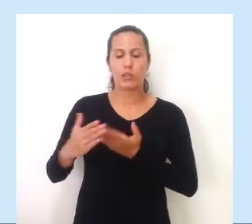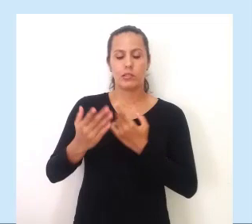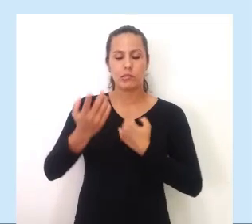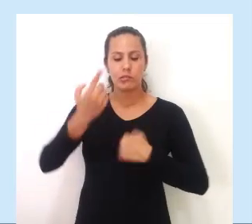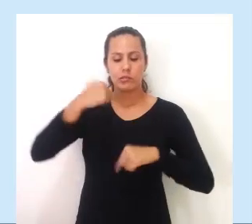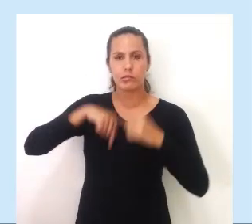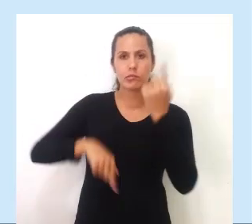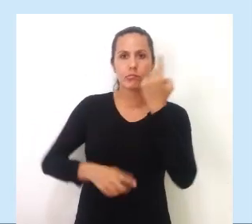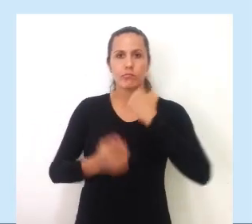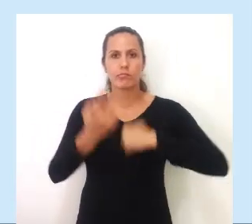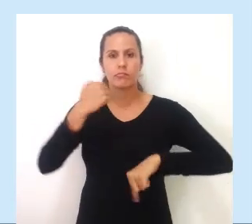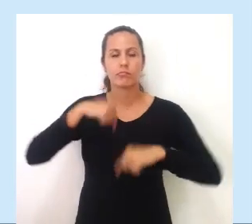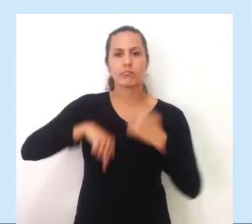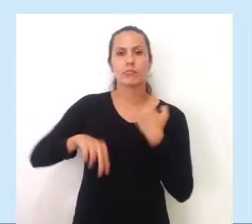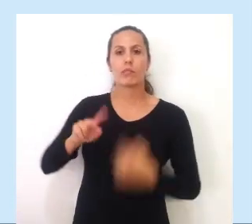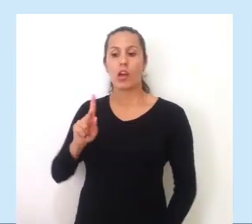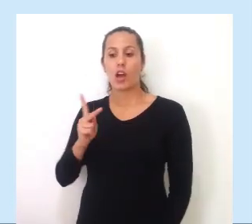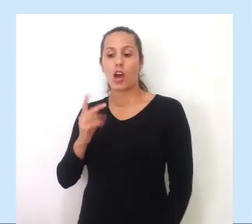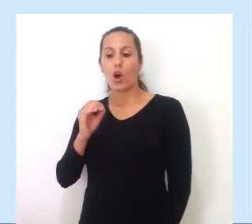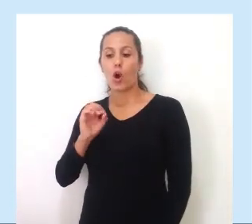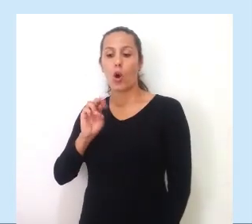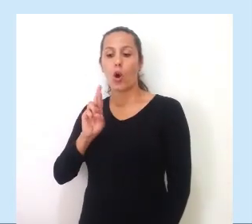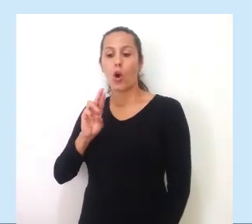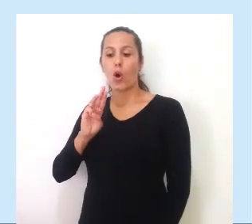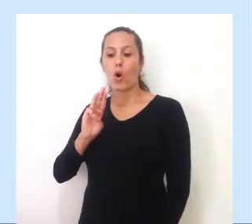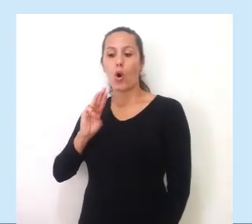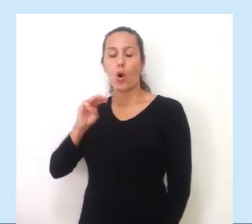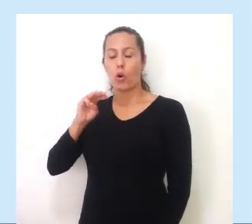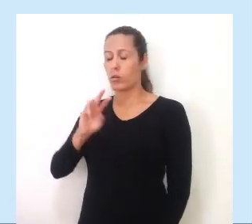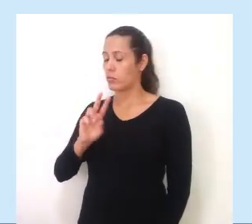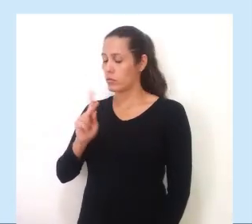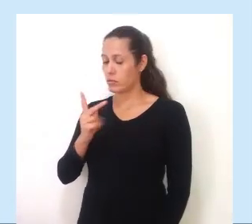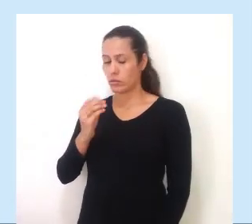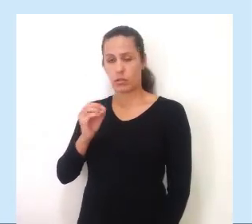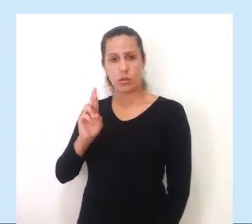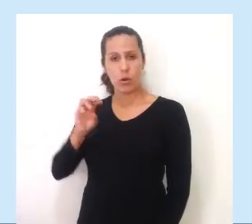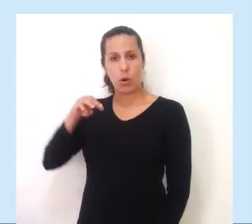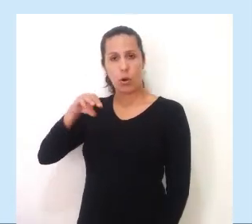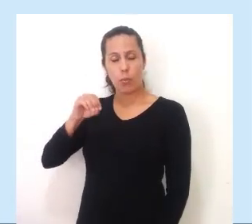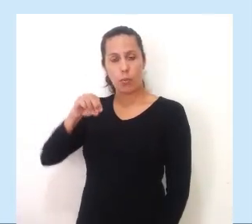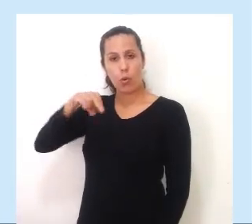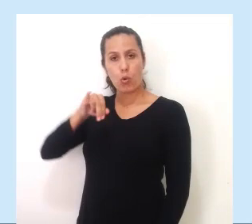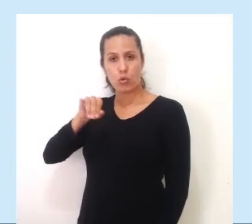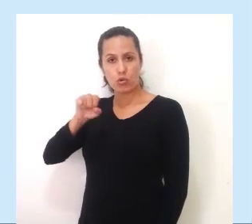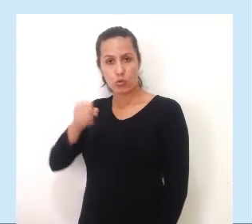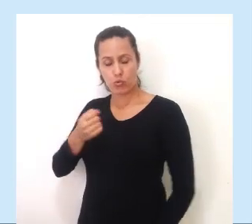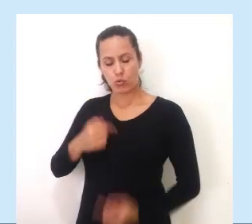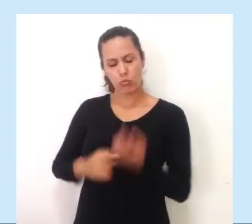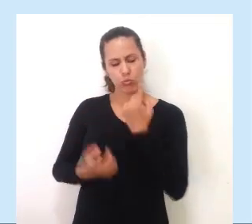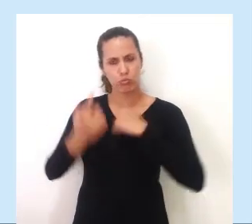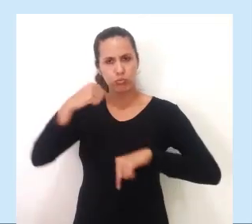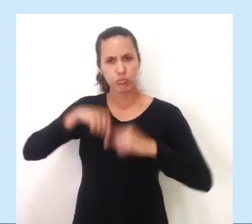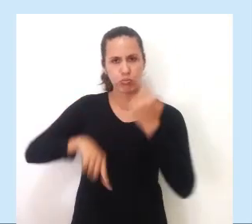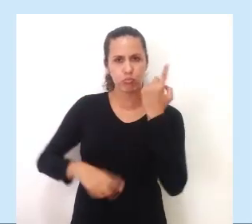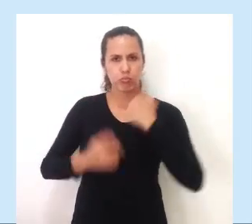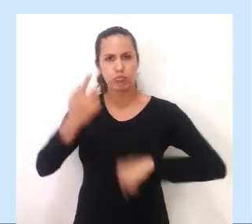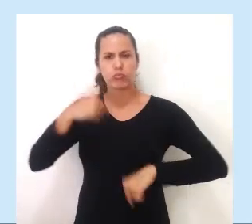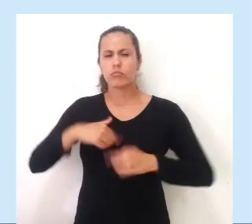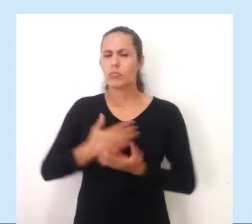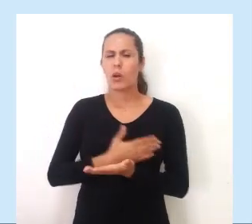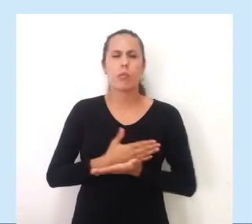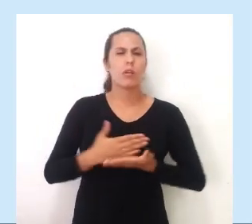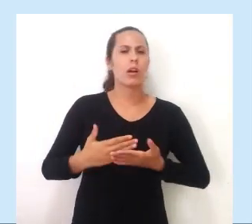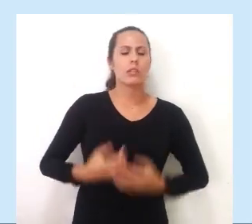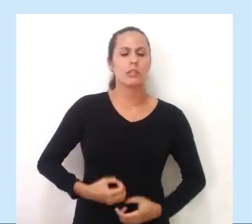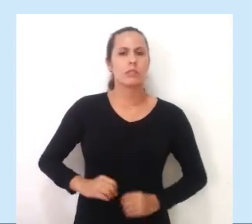hormônios, ou começam vários e vários hormônios a atuar na nossa corrente sanguínea.